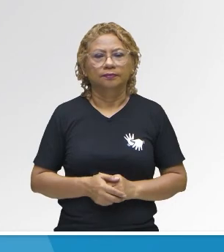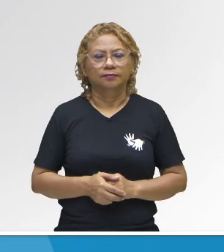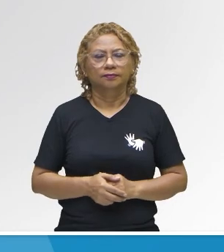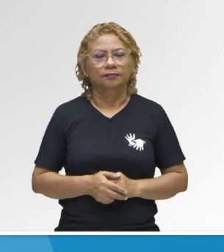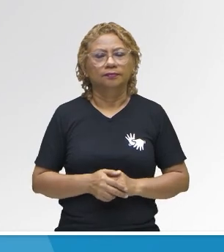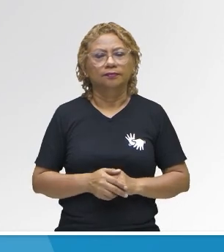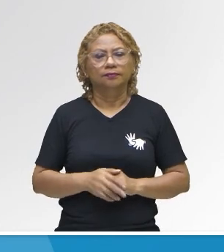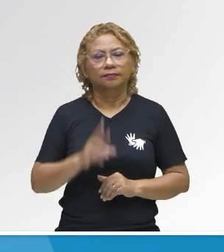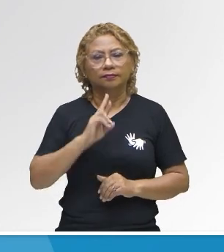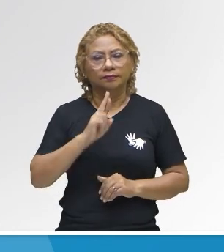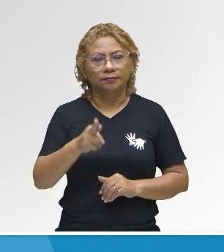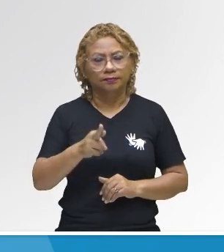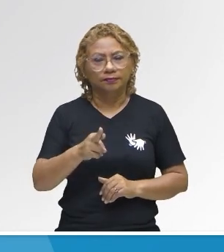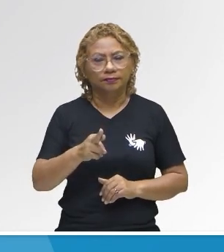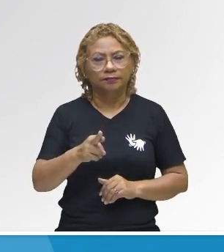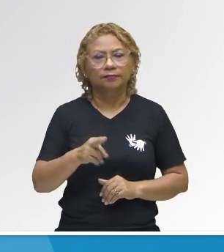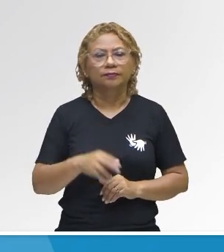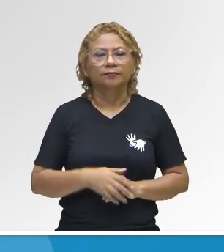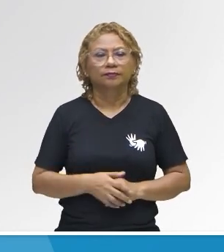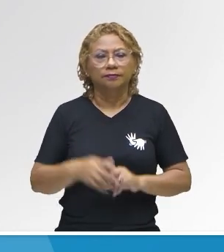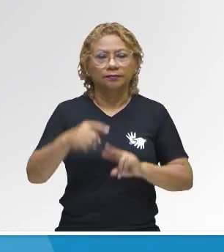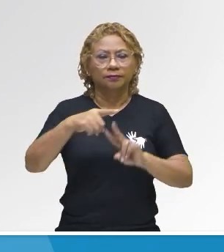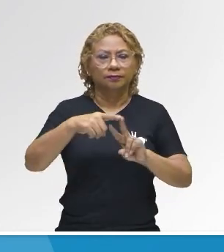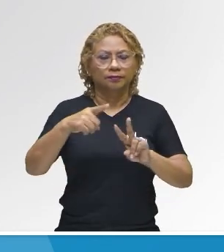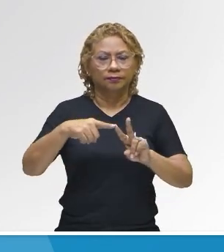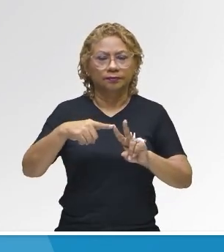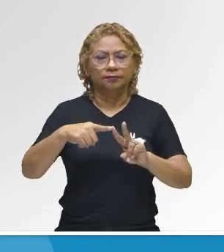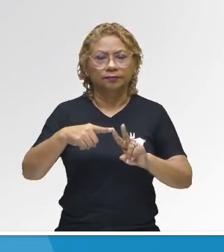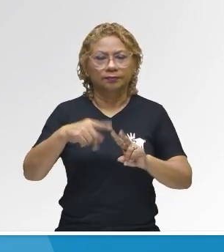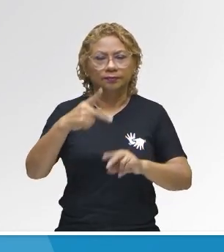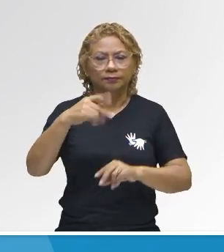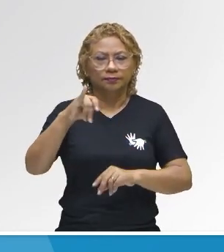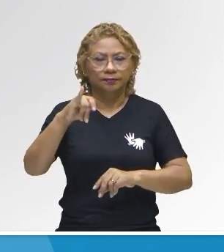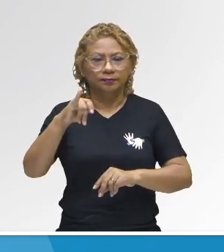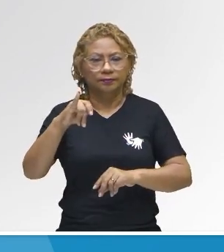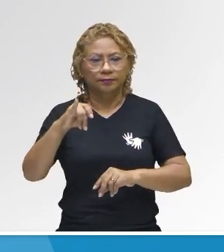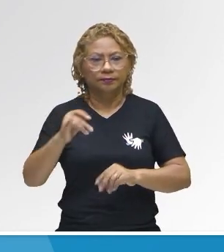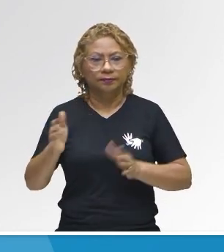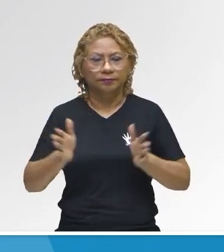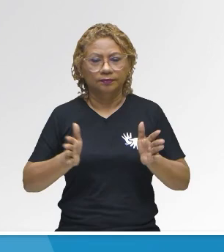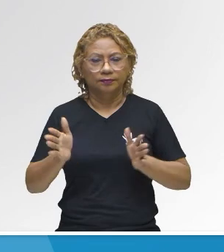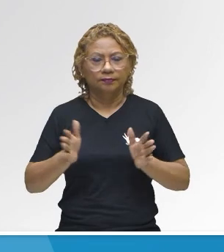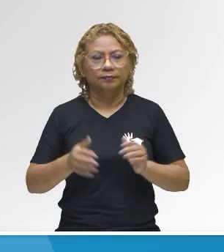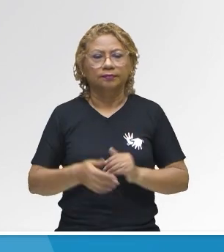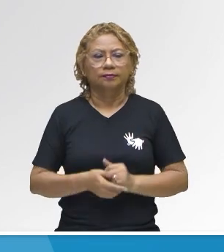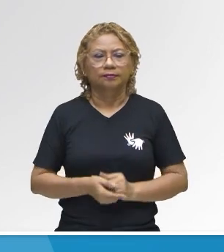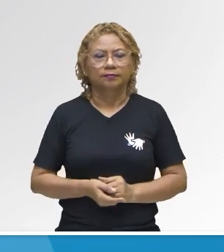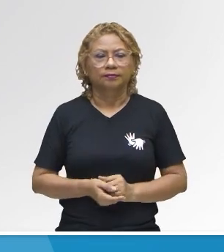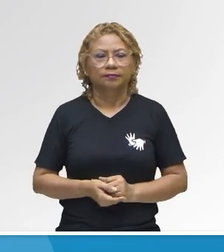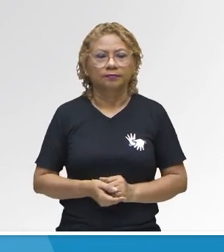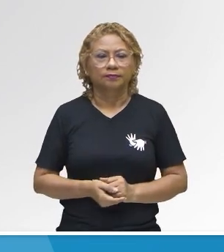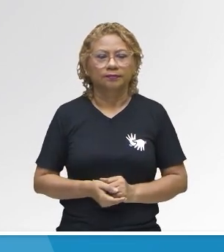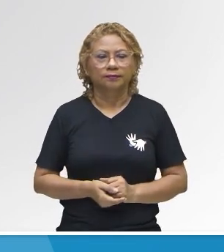é exatamente o período da função tangente.